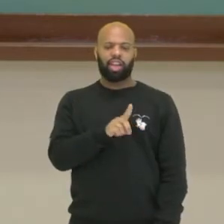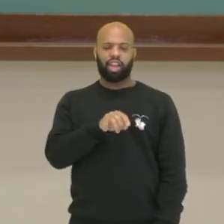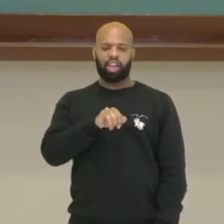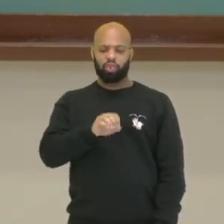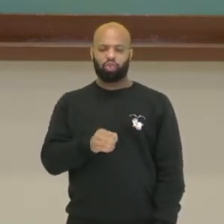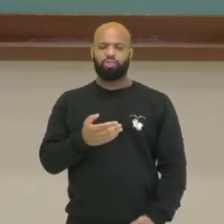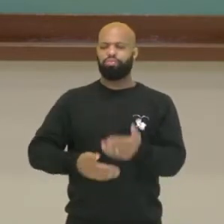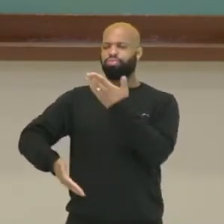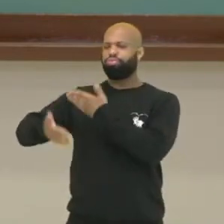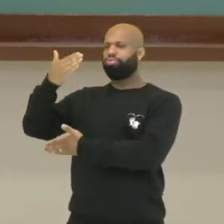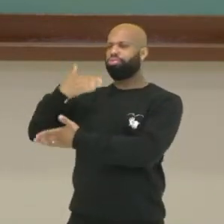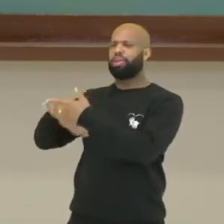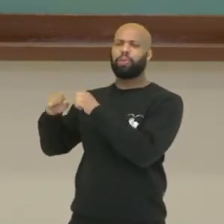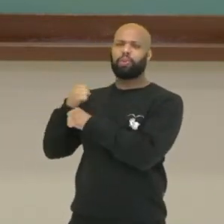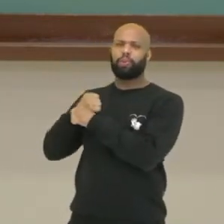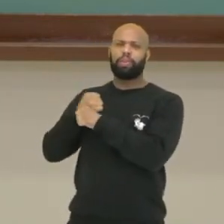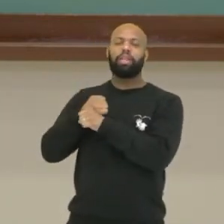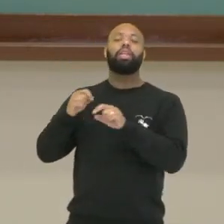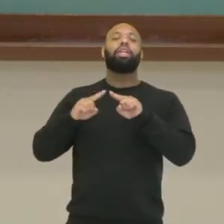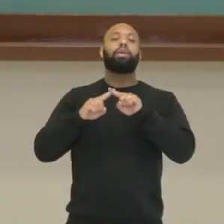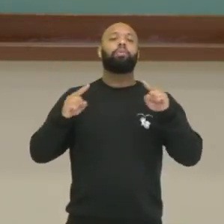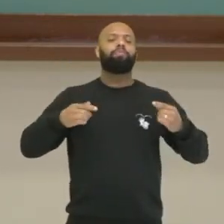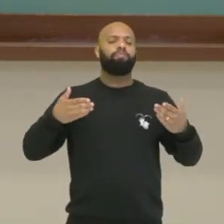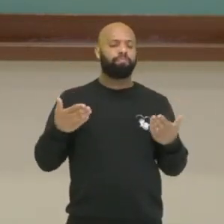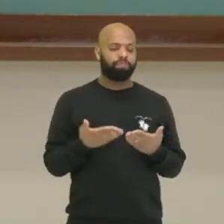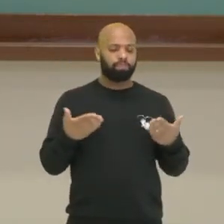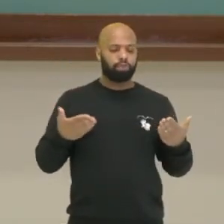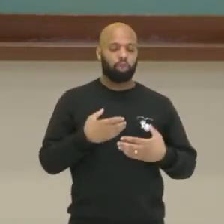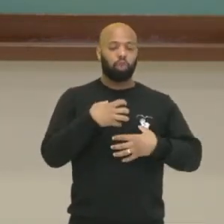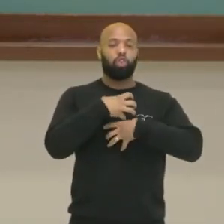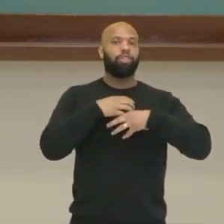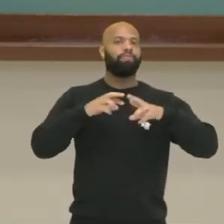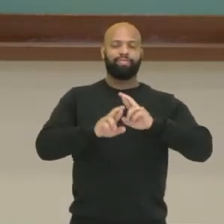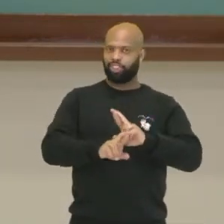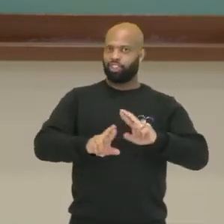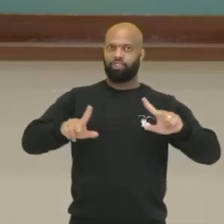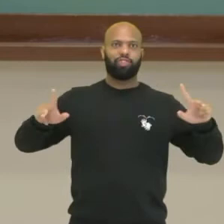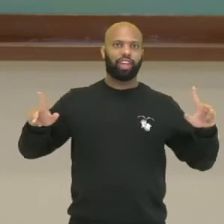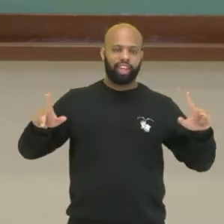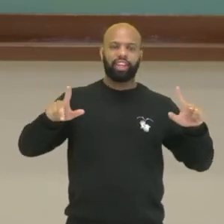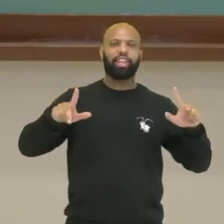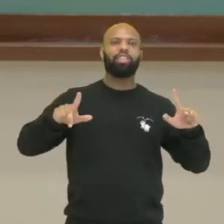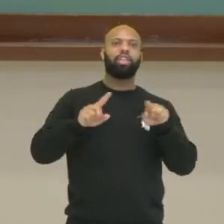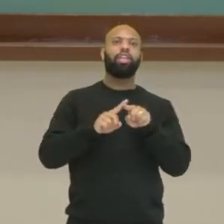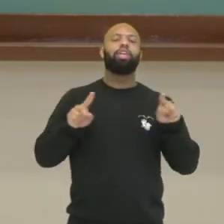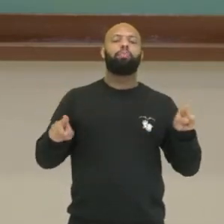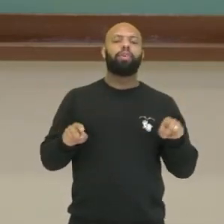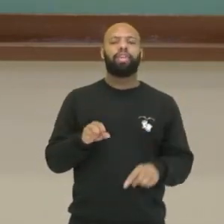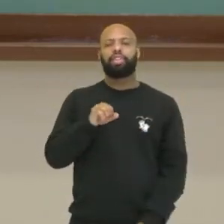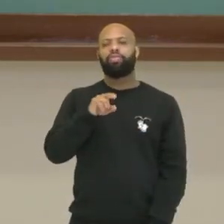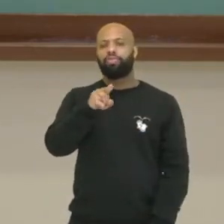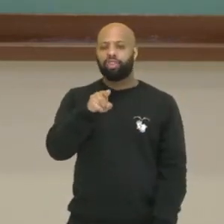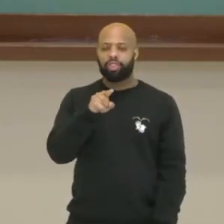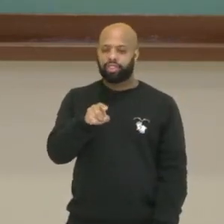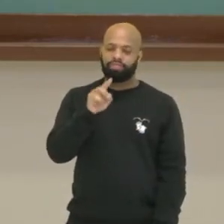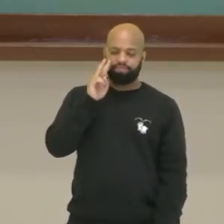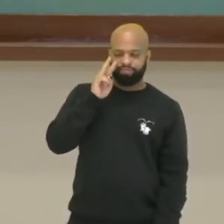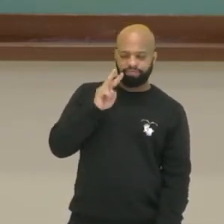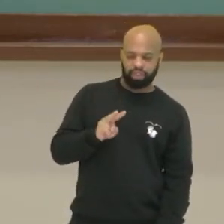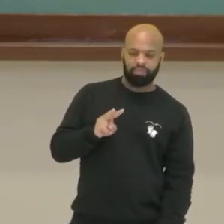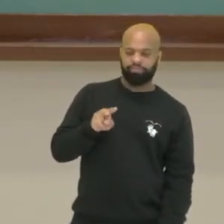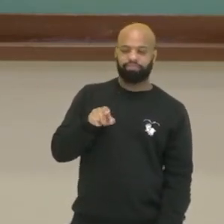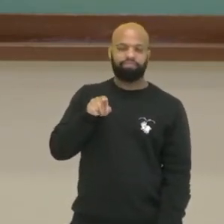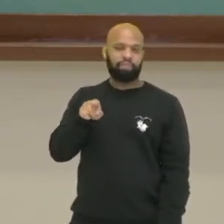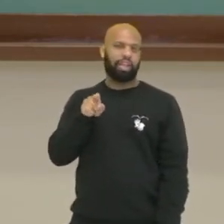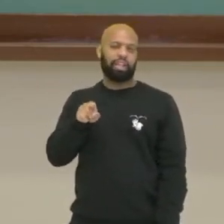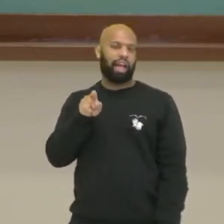de trás, né? Mas hoje os rádios são mais modernos, mas você quando ouve rádio não precisa ser